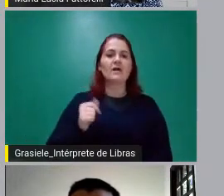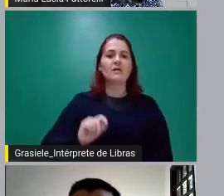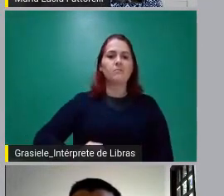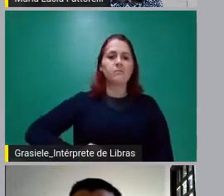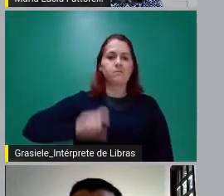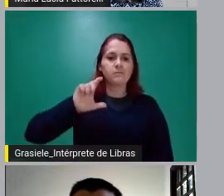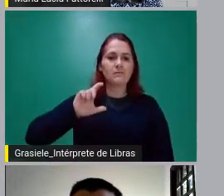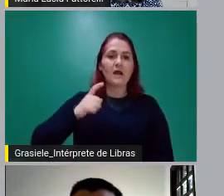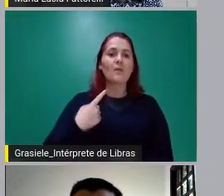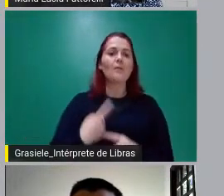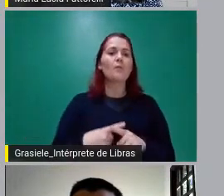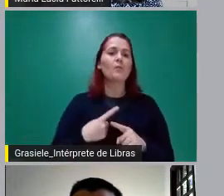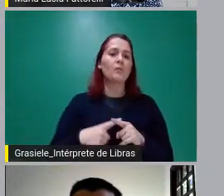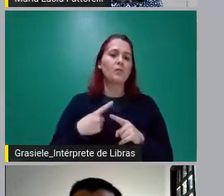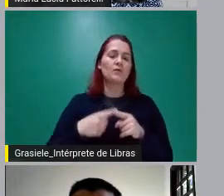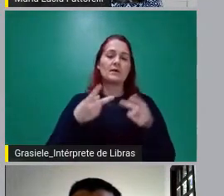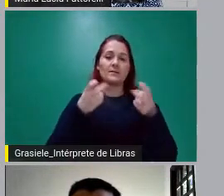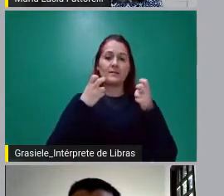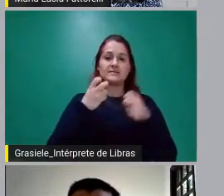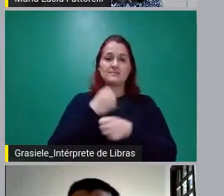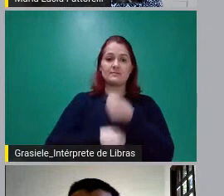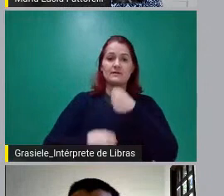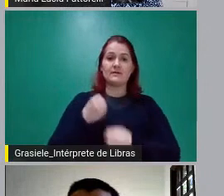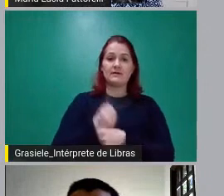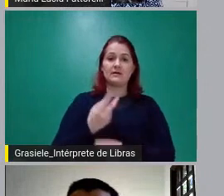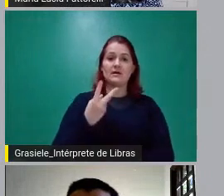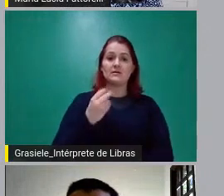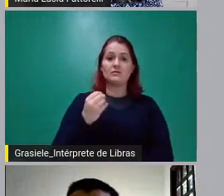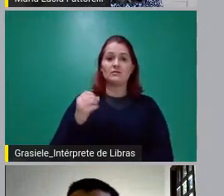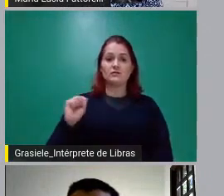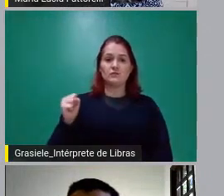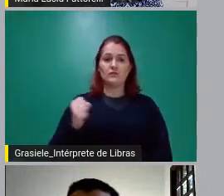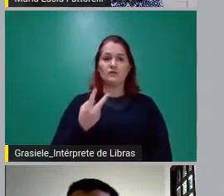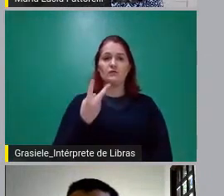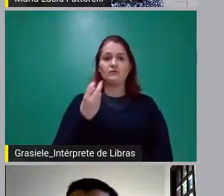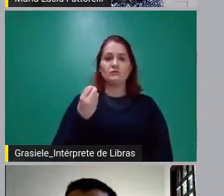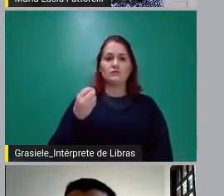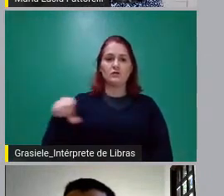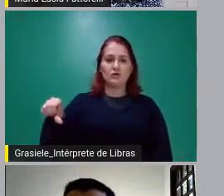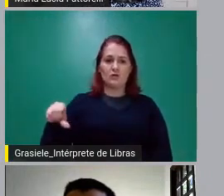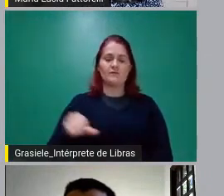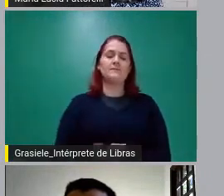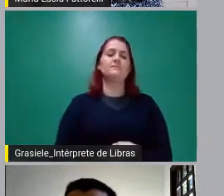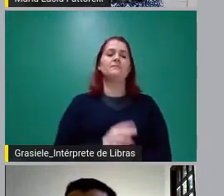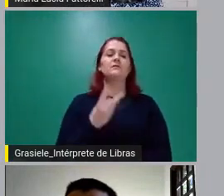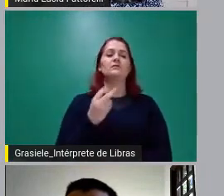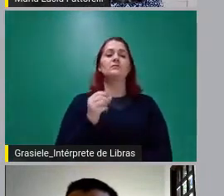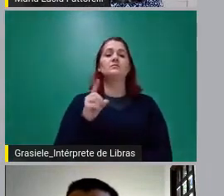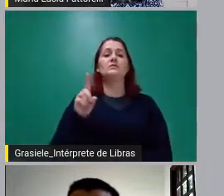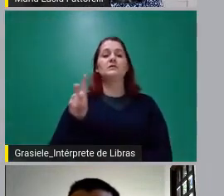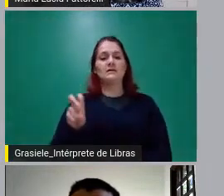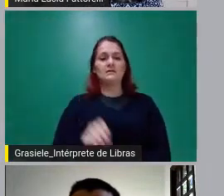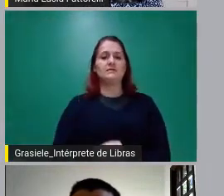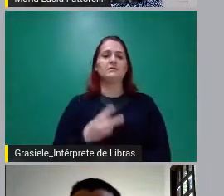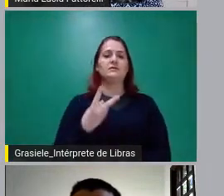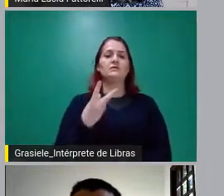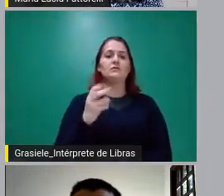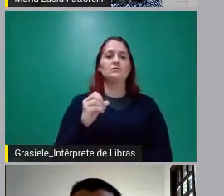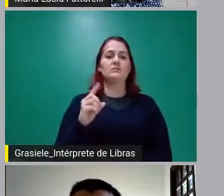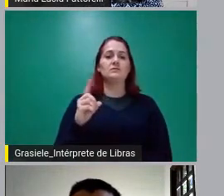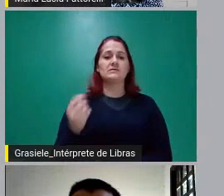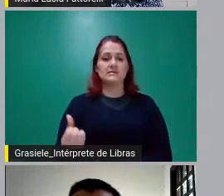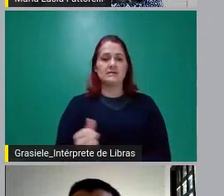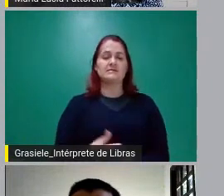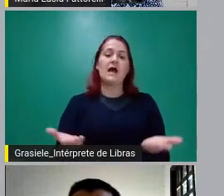exemplo, você percebe aí em 2008, 2009, 2015, 2016 e agora 2020 e 2021,